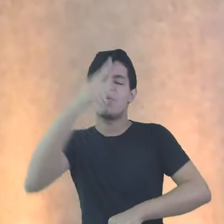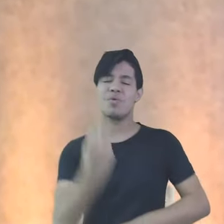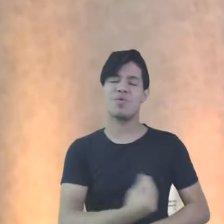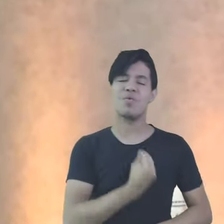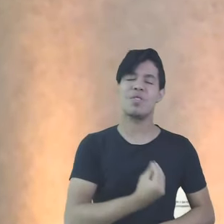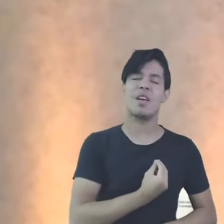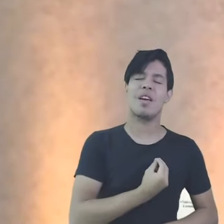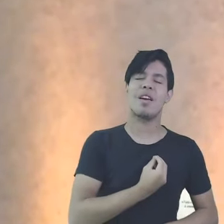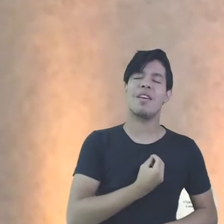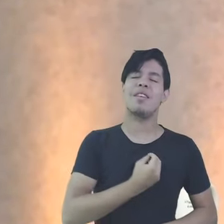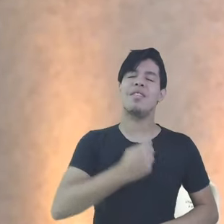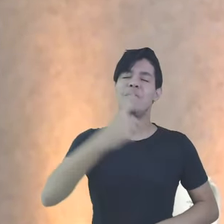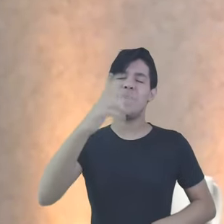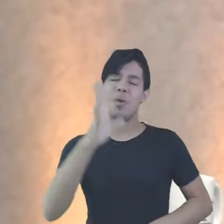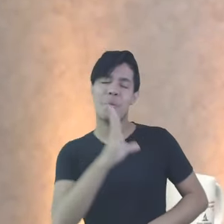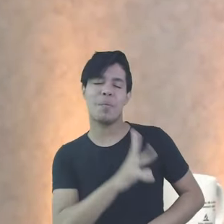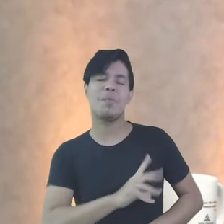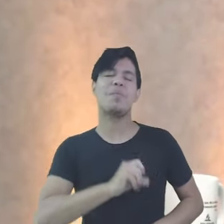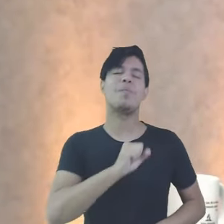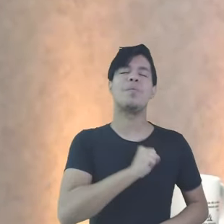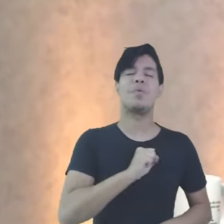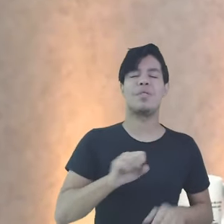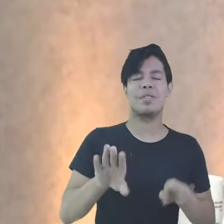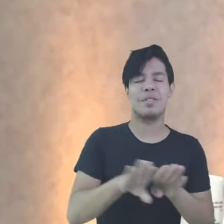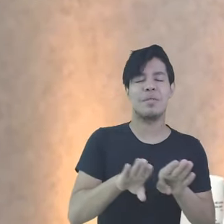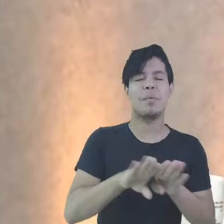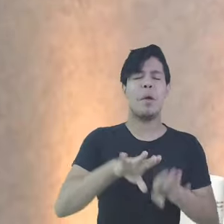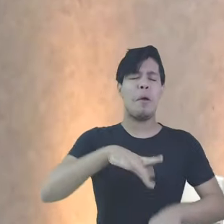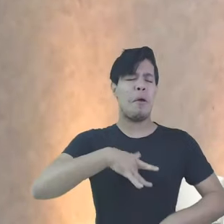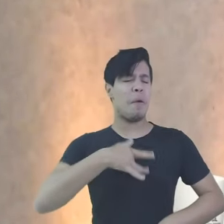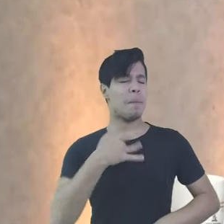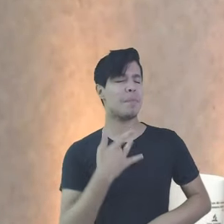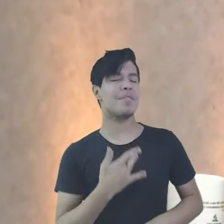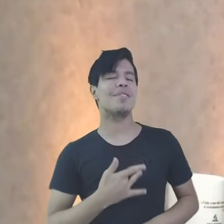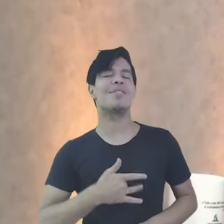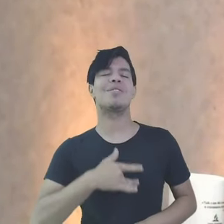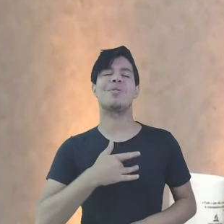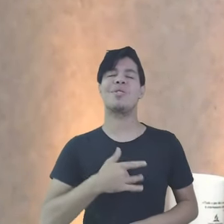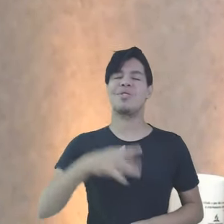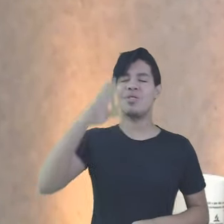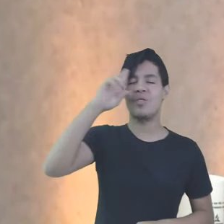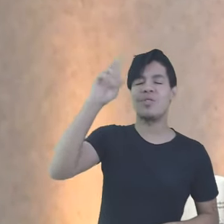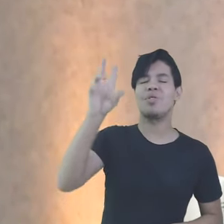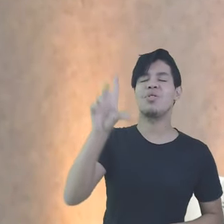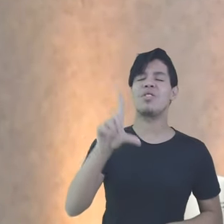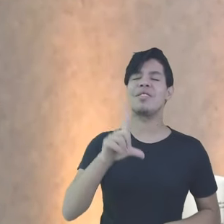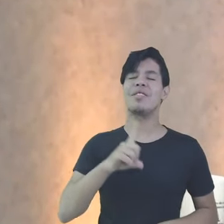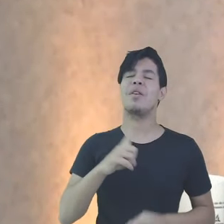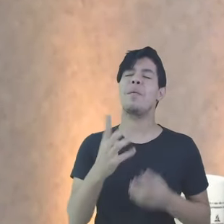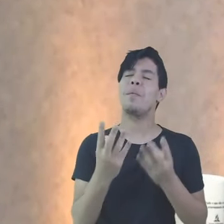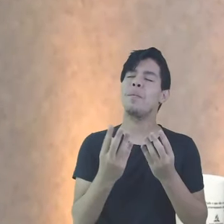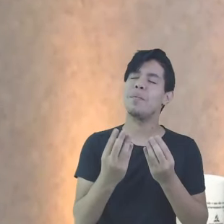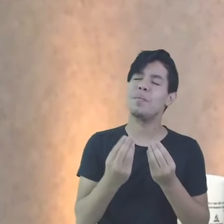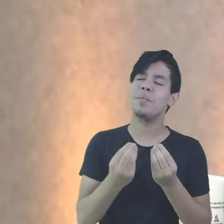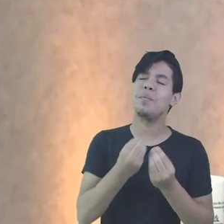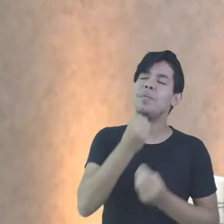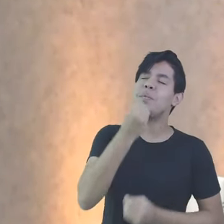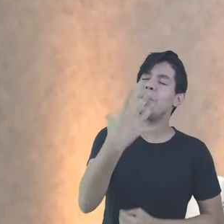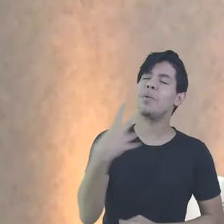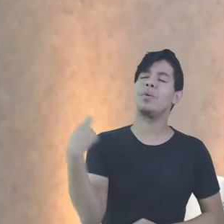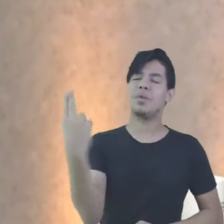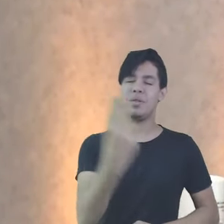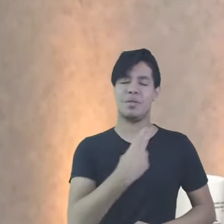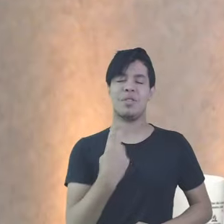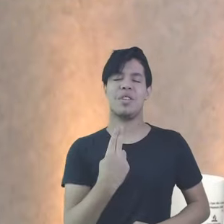misericordioso. A justiça sem misericórdia seria tirania, e a misericórdia sem justiça seria fraqueza. Mas em ti a justiça e